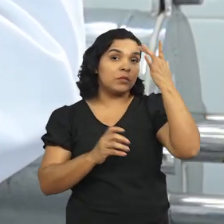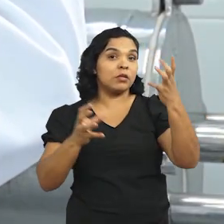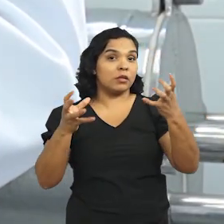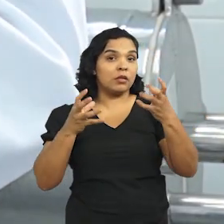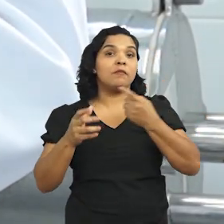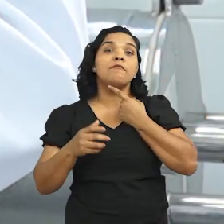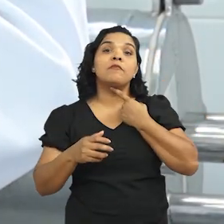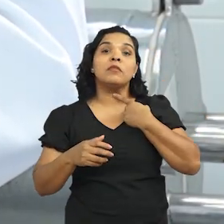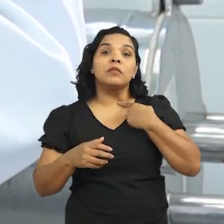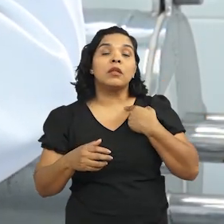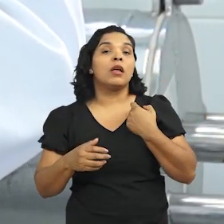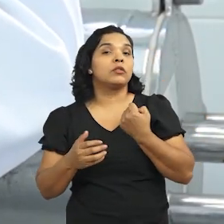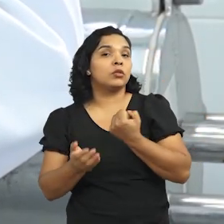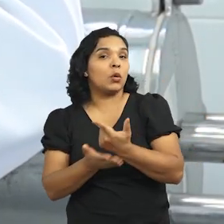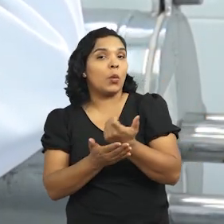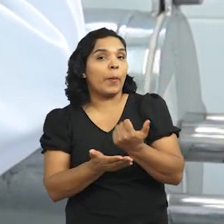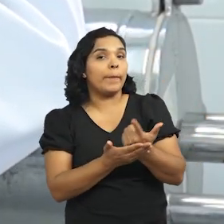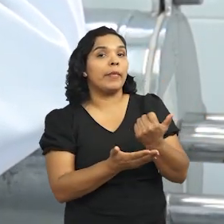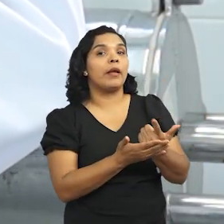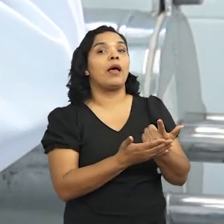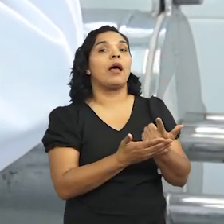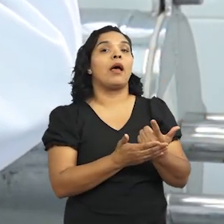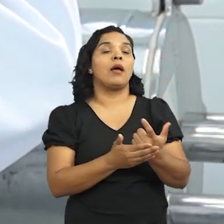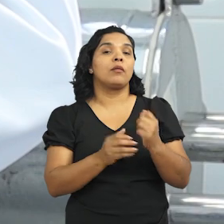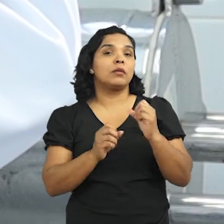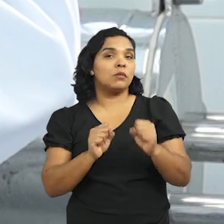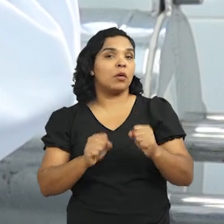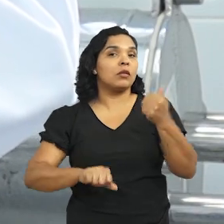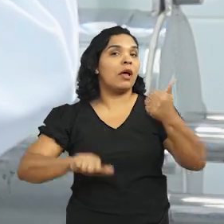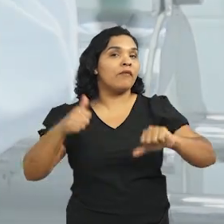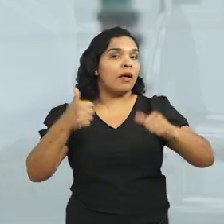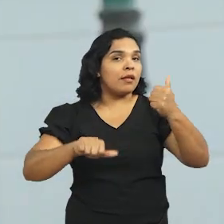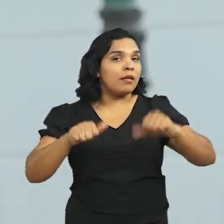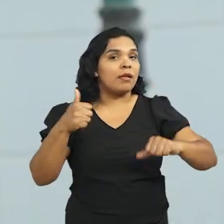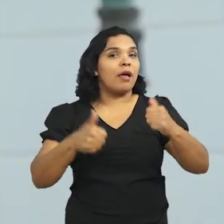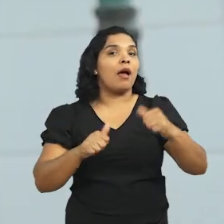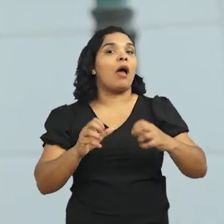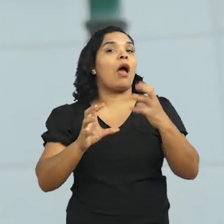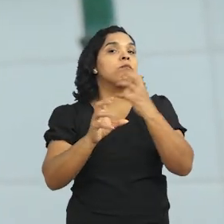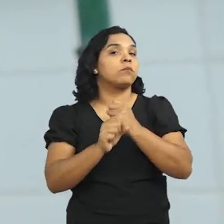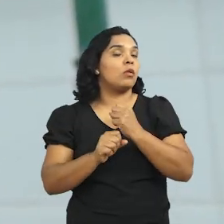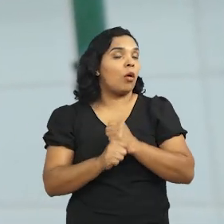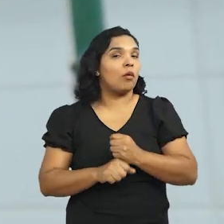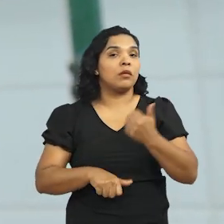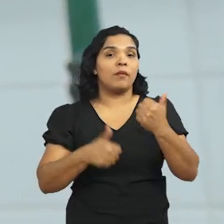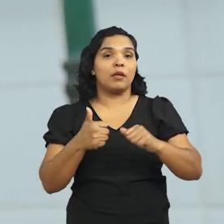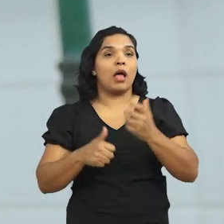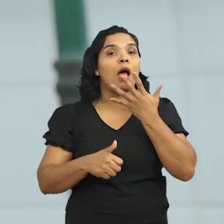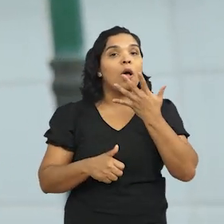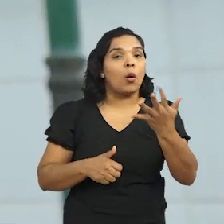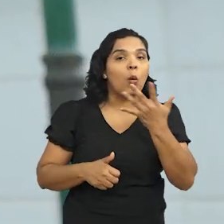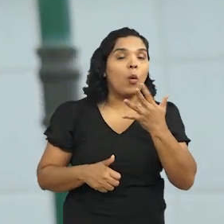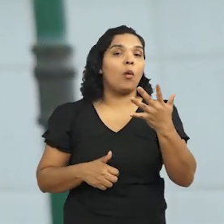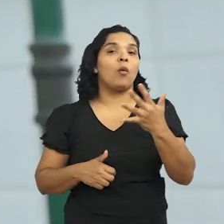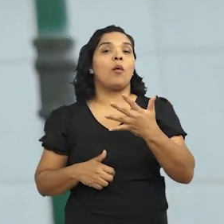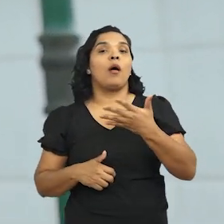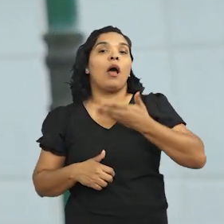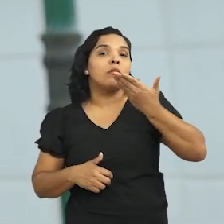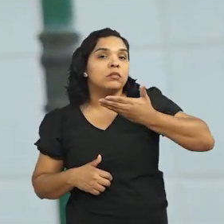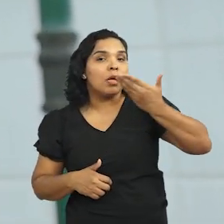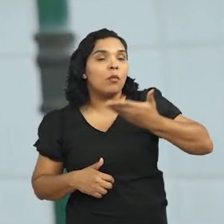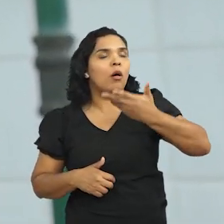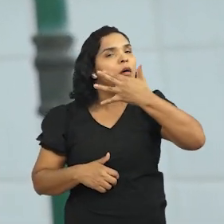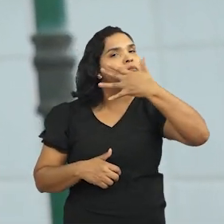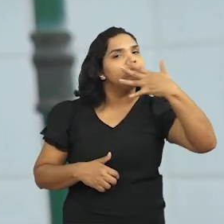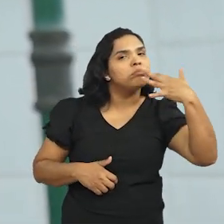junto aos potenciais consumidores. Quais são as notas, o que eles podem avaliar em relação à